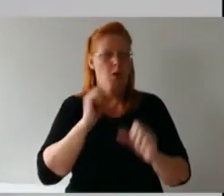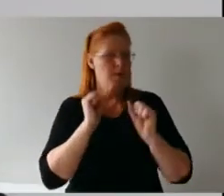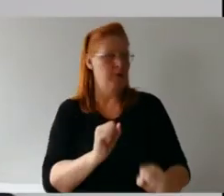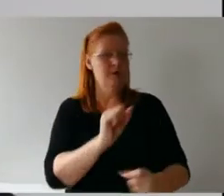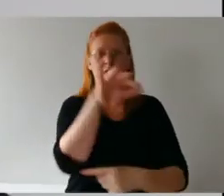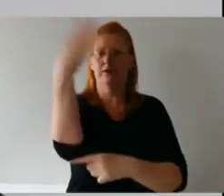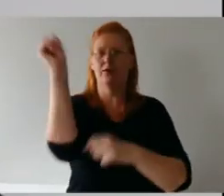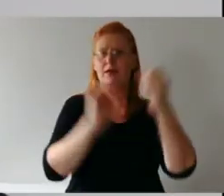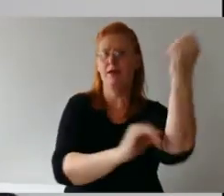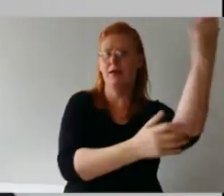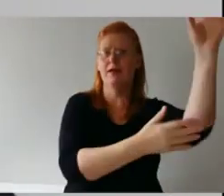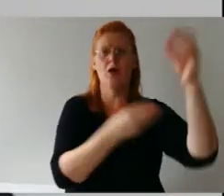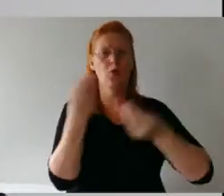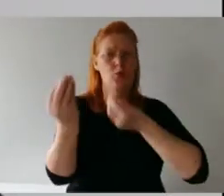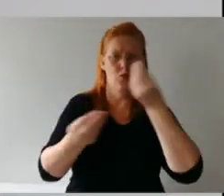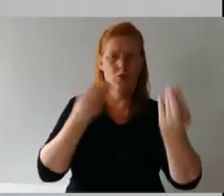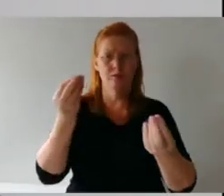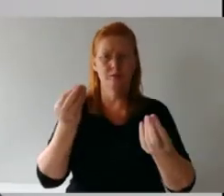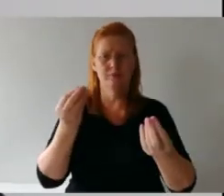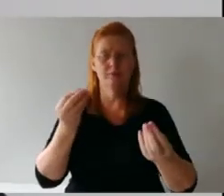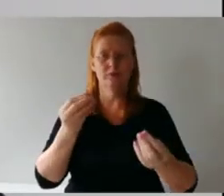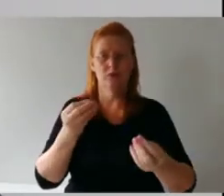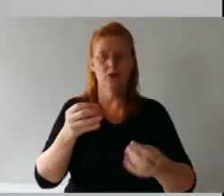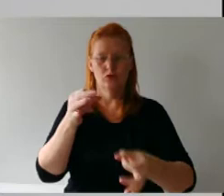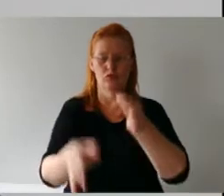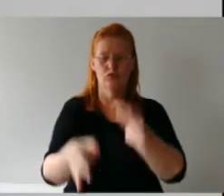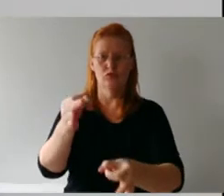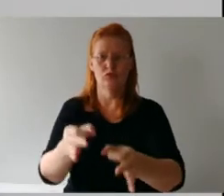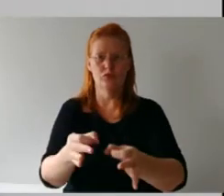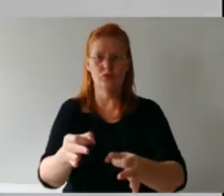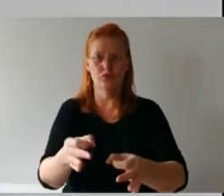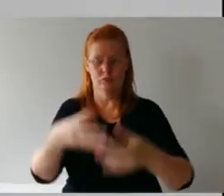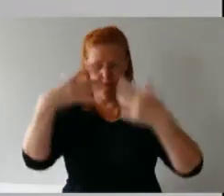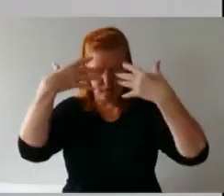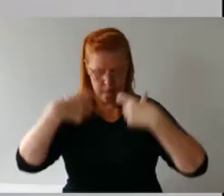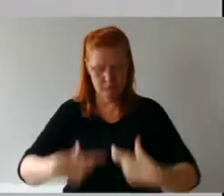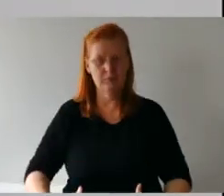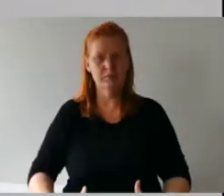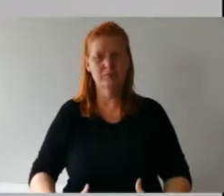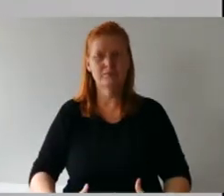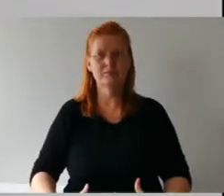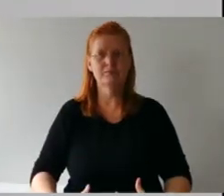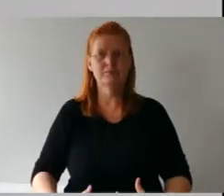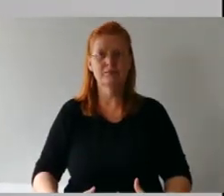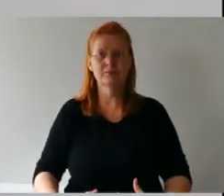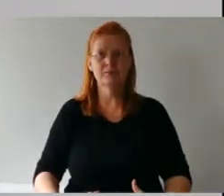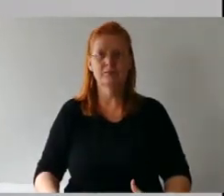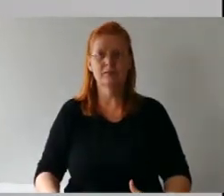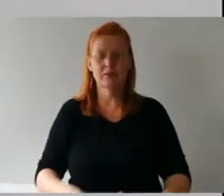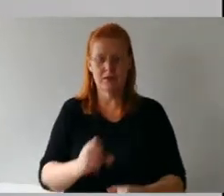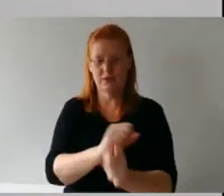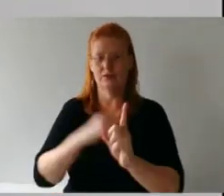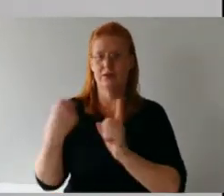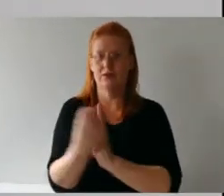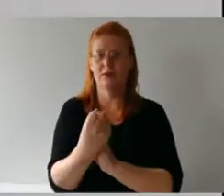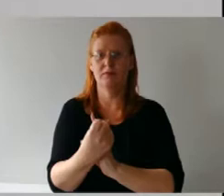qualidades sensíveis e os poderes da natureza. De alguma maneira, ainda pelo juízo moral, estético ou social. O sujeito